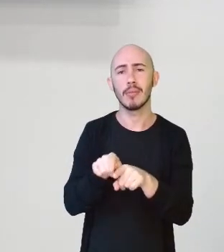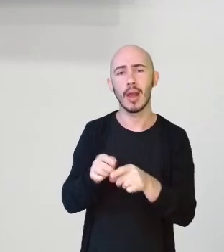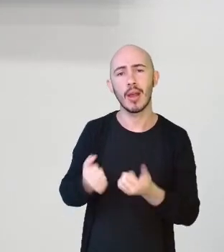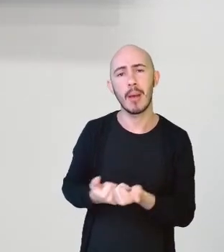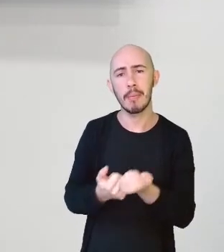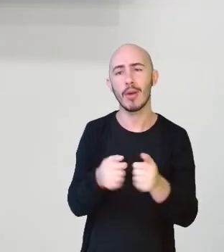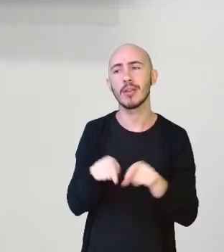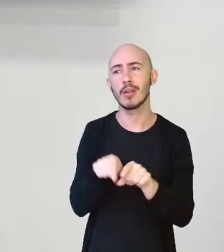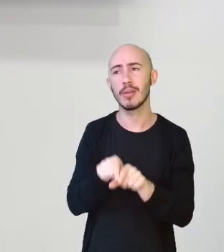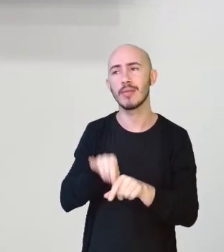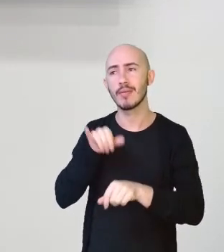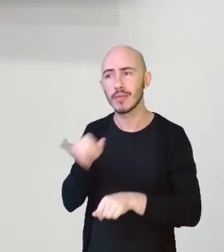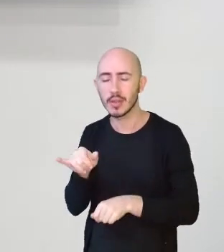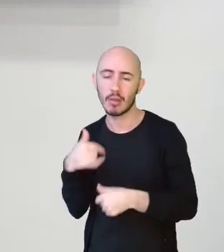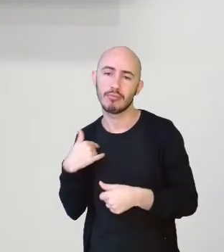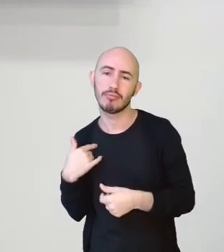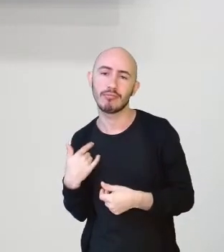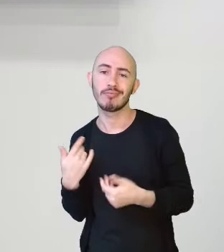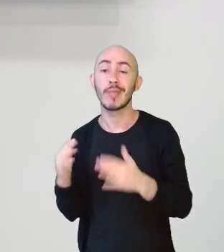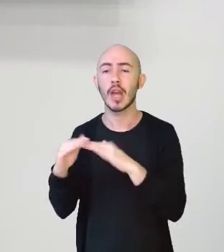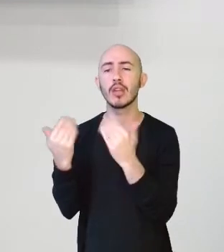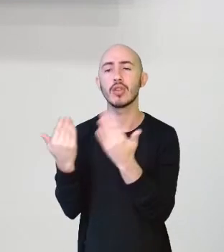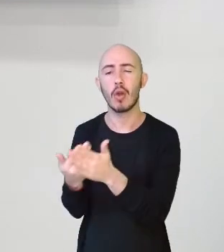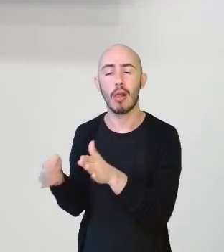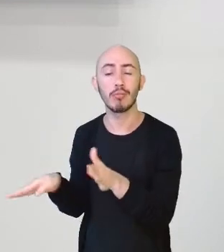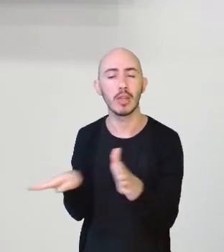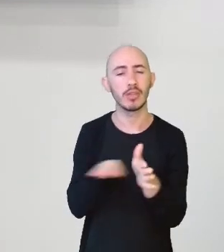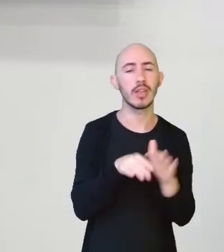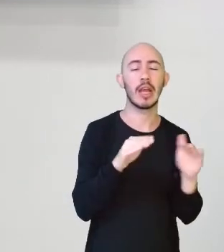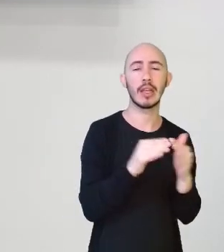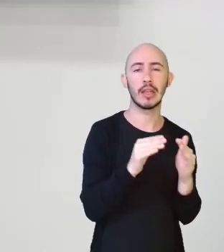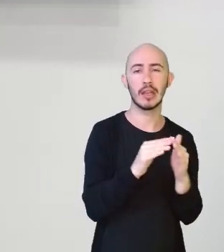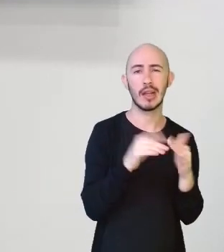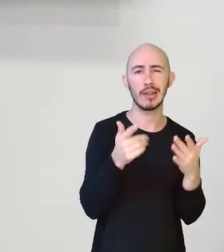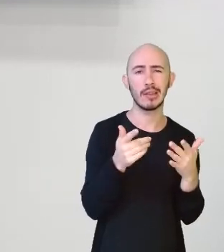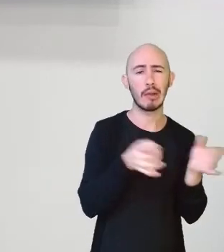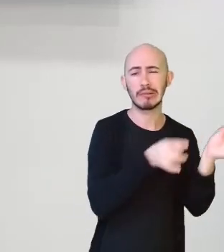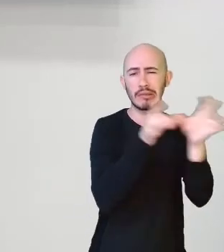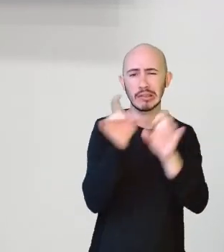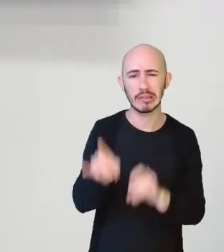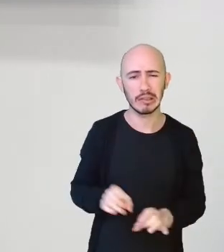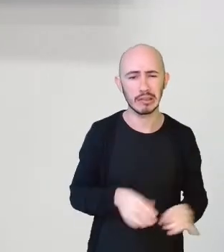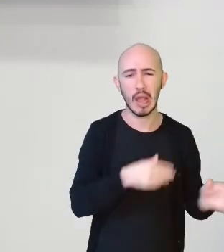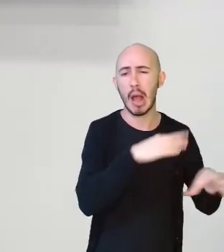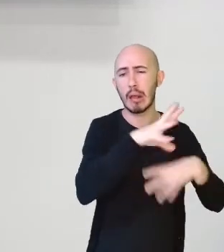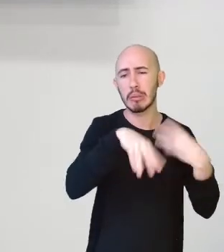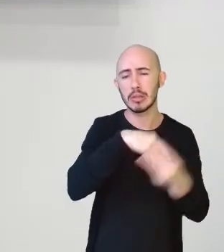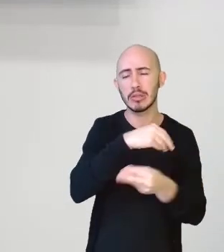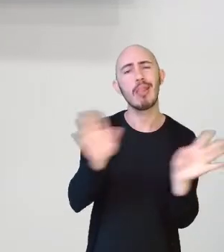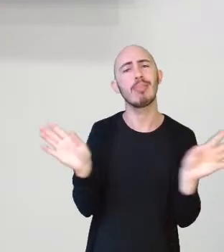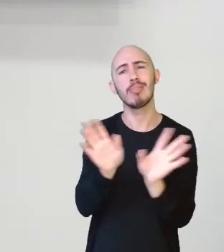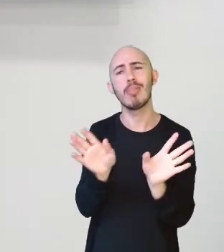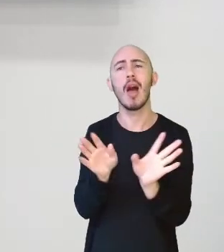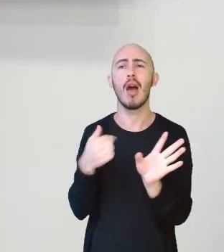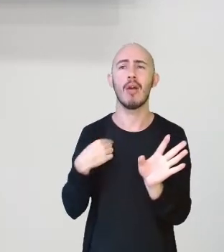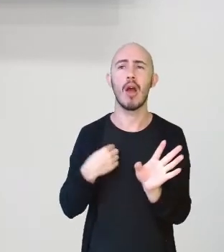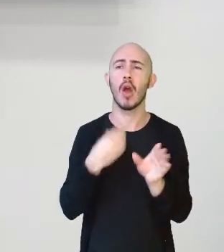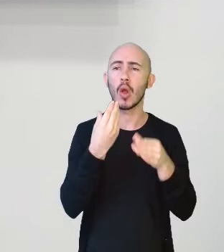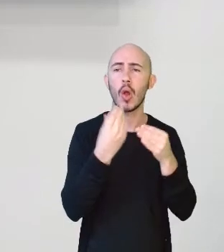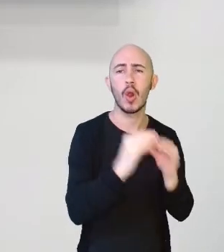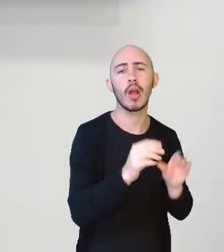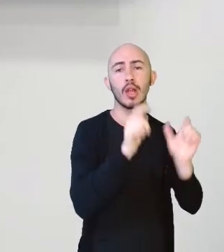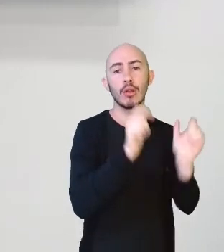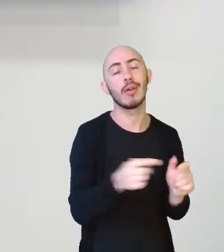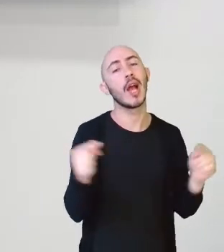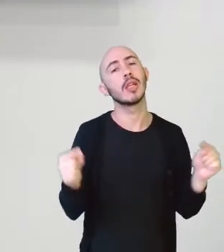chegar da escola, não joga o sapato para o lado, a meia para o outro, a bolsa. Não, coloca tudo no lugar, coloca a roupinha suja no lugar